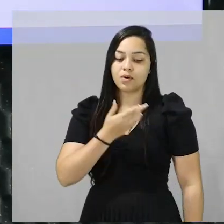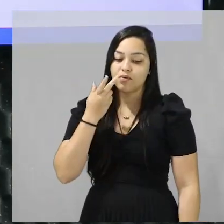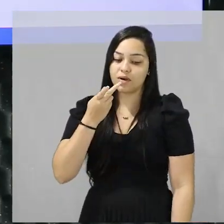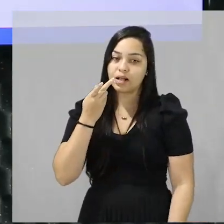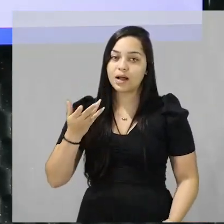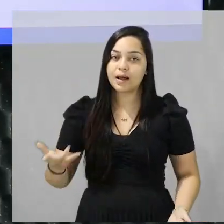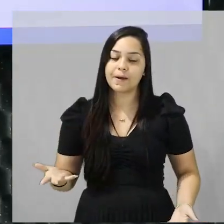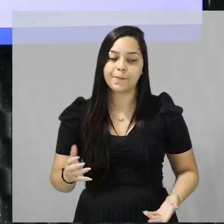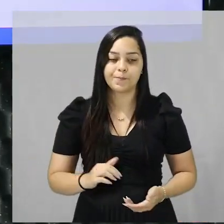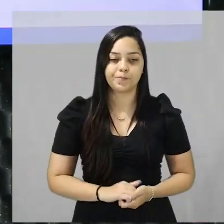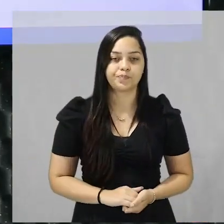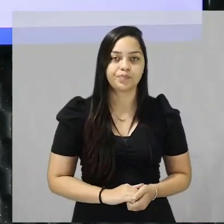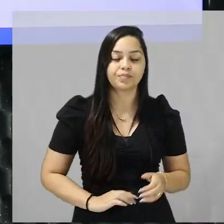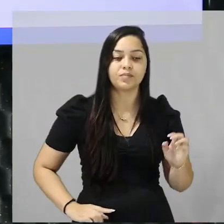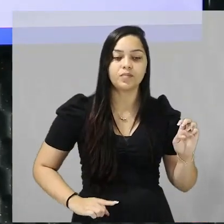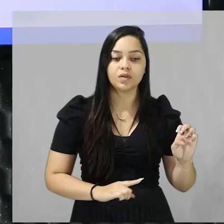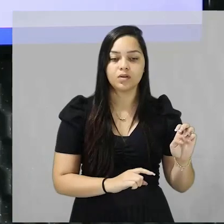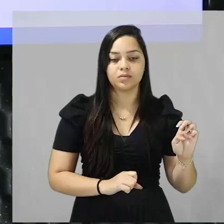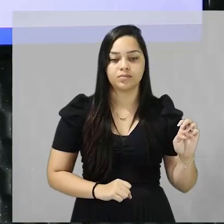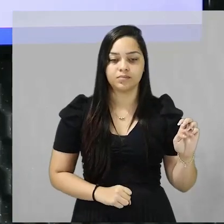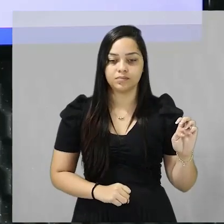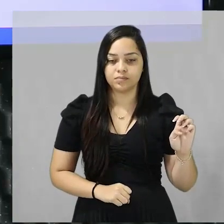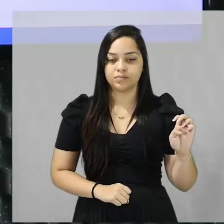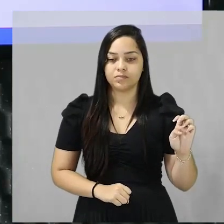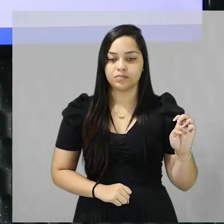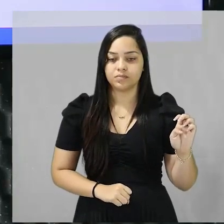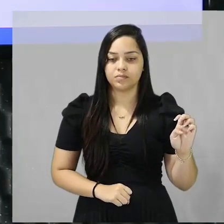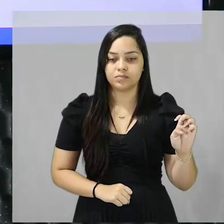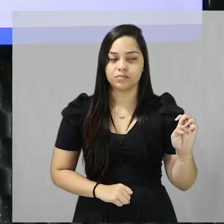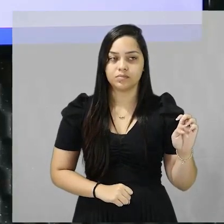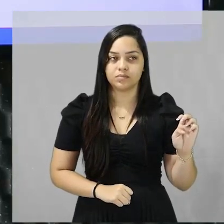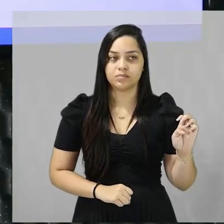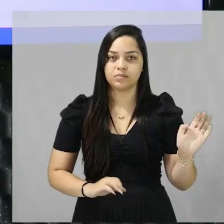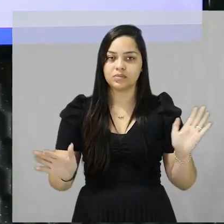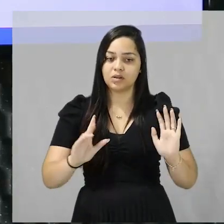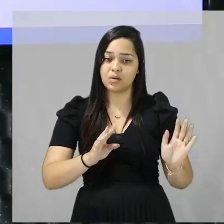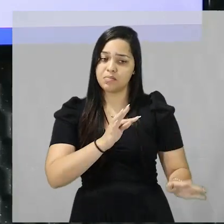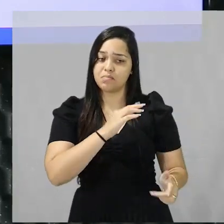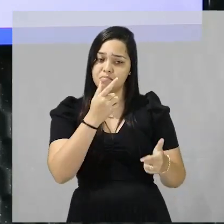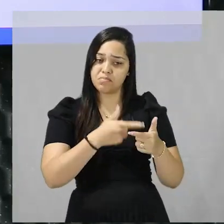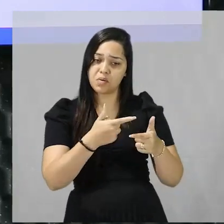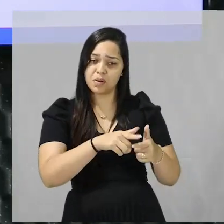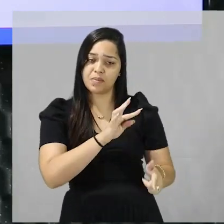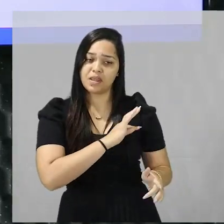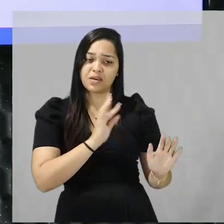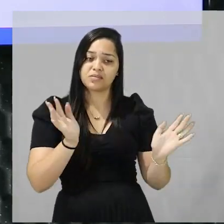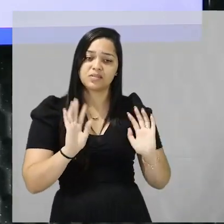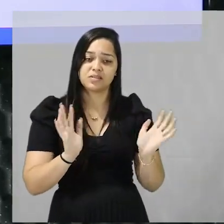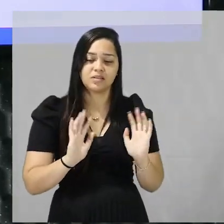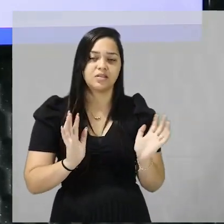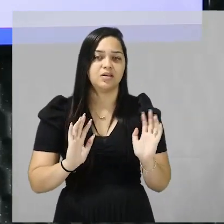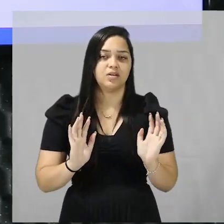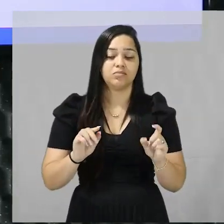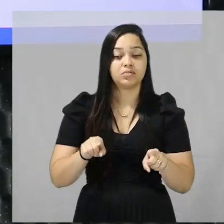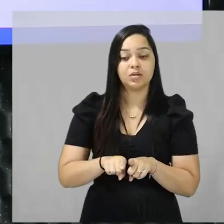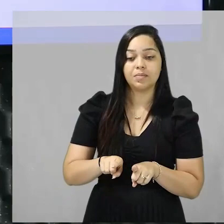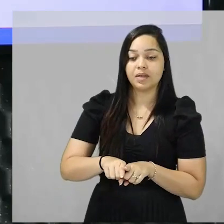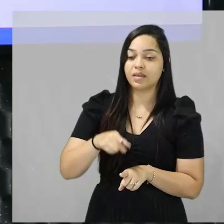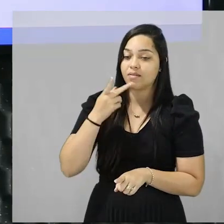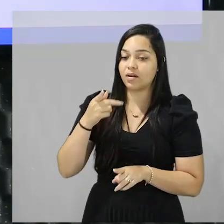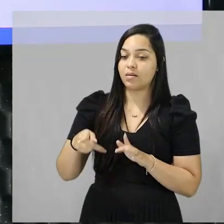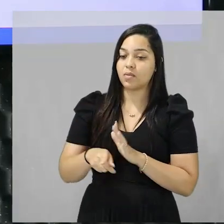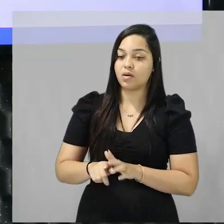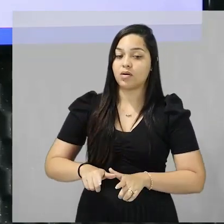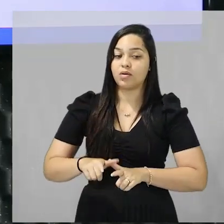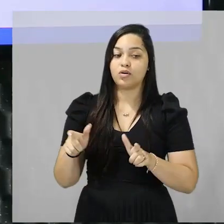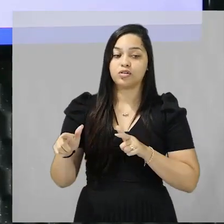gostaria. Indissociável dos avanços técnicos, também não é isso que o texto está trazendo, que propicia o aumento da oferta